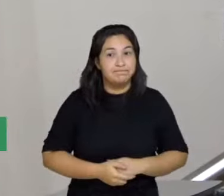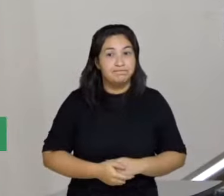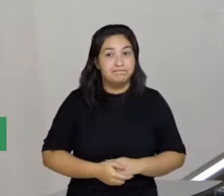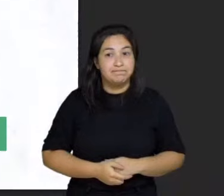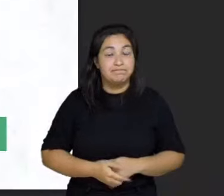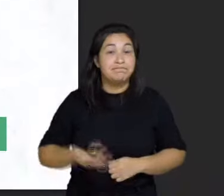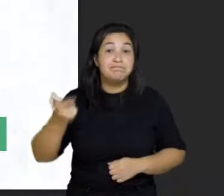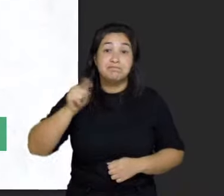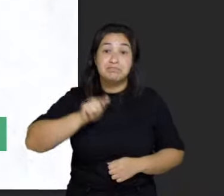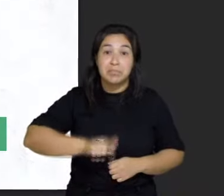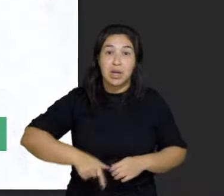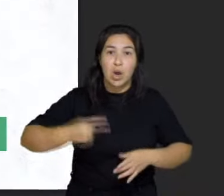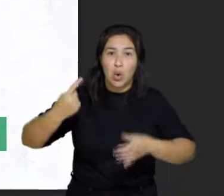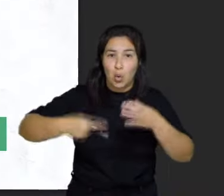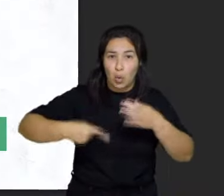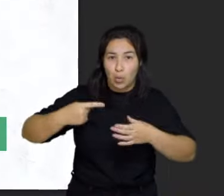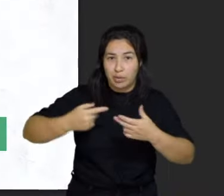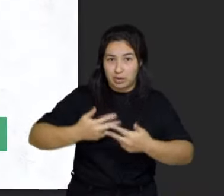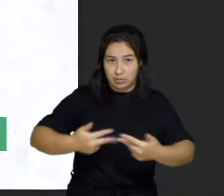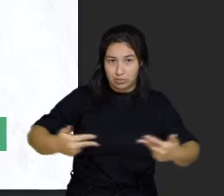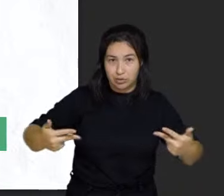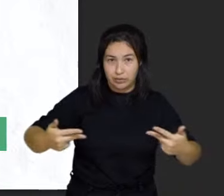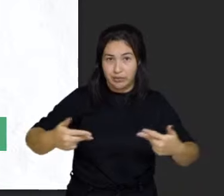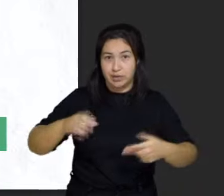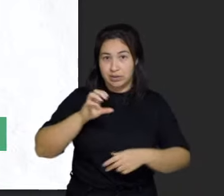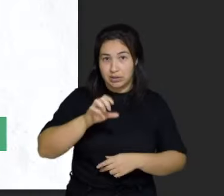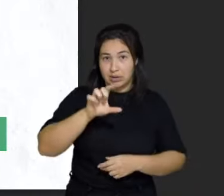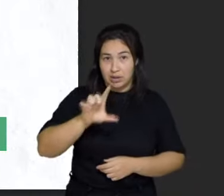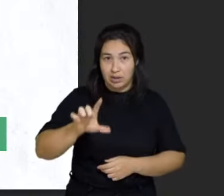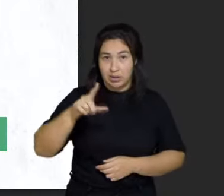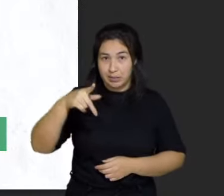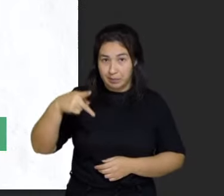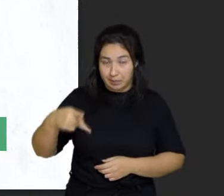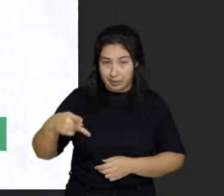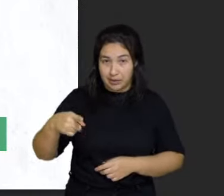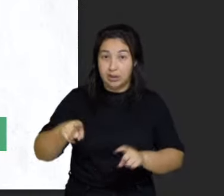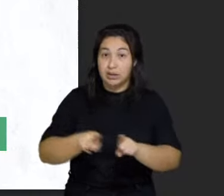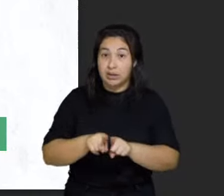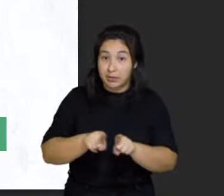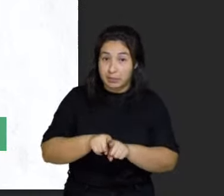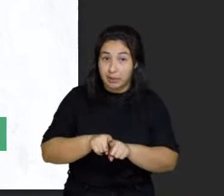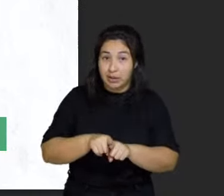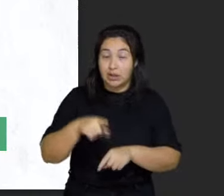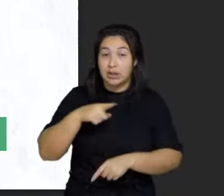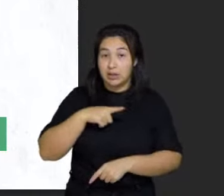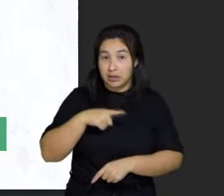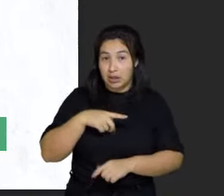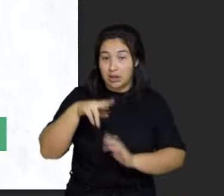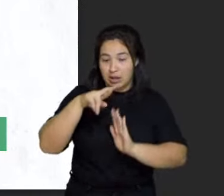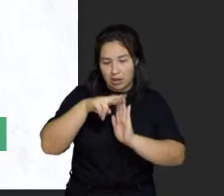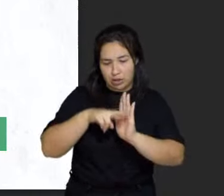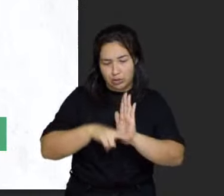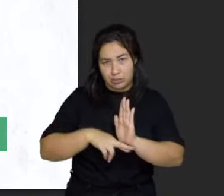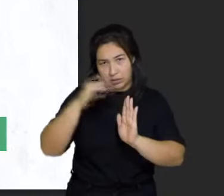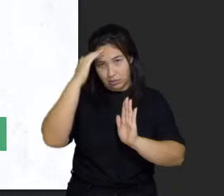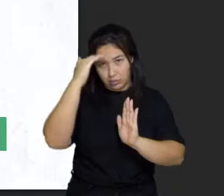demais comissões, a CLP também aprecia, através de um rito regimentalmente previsto,